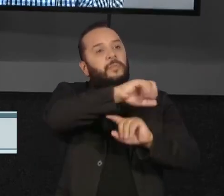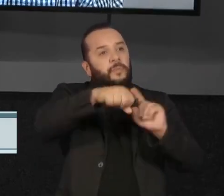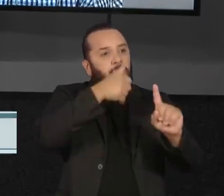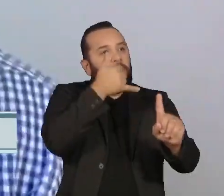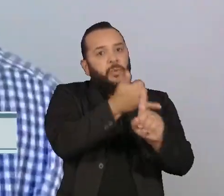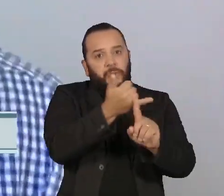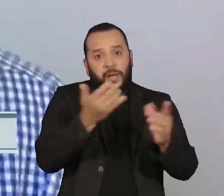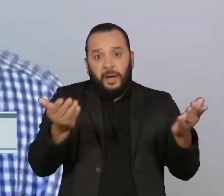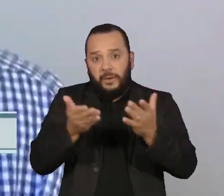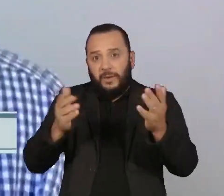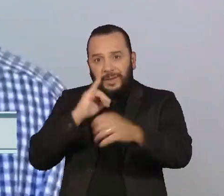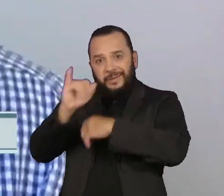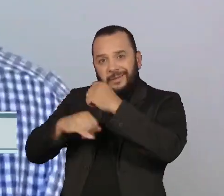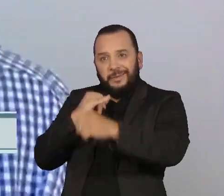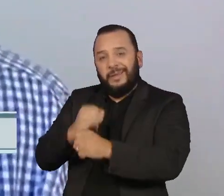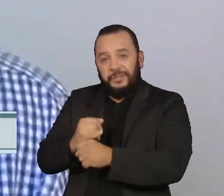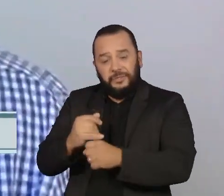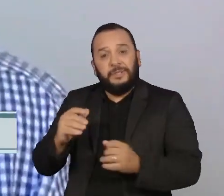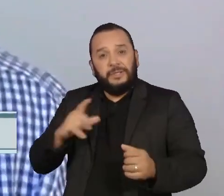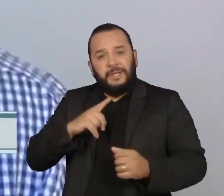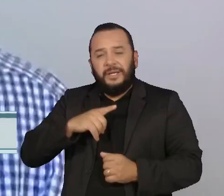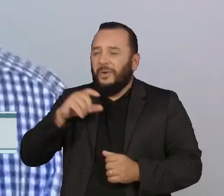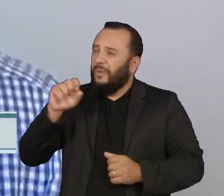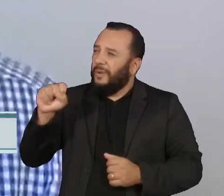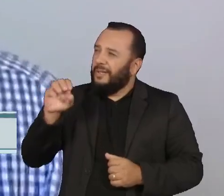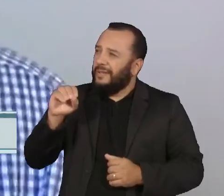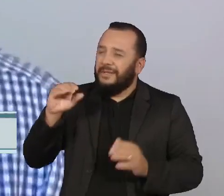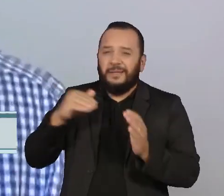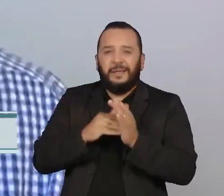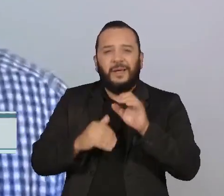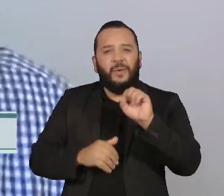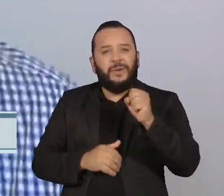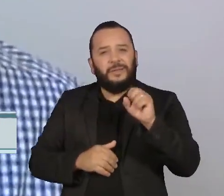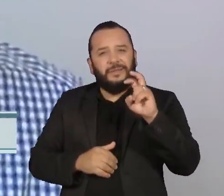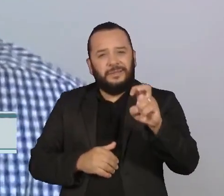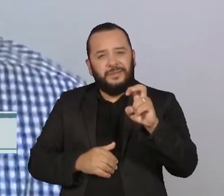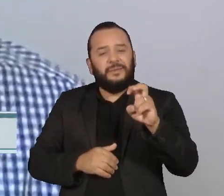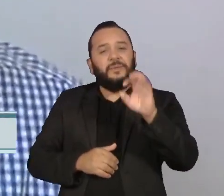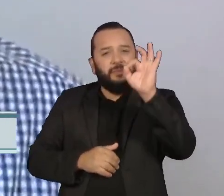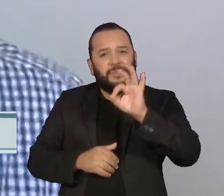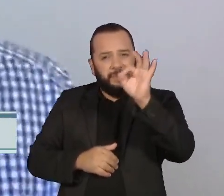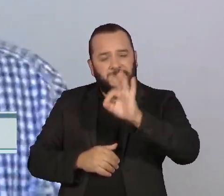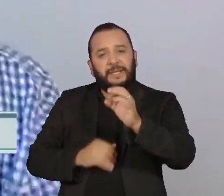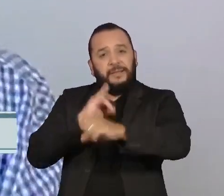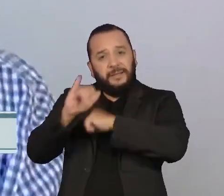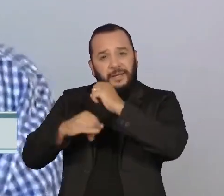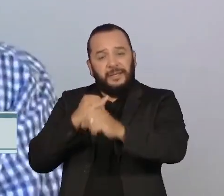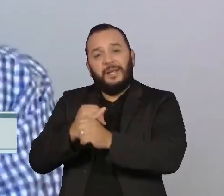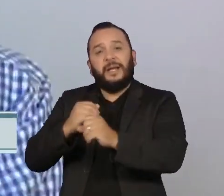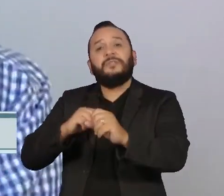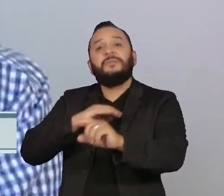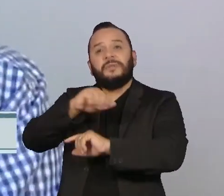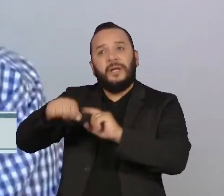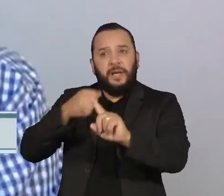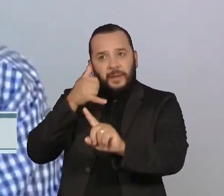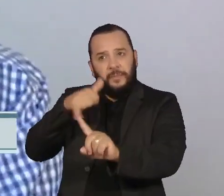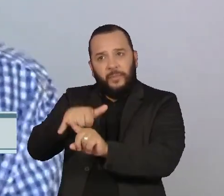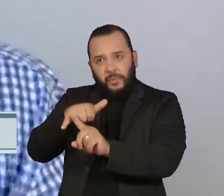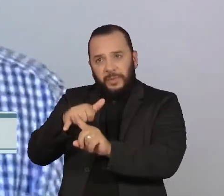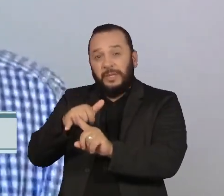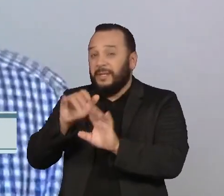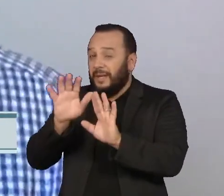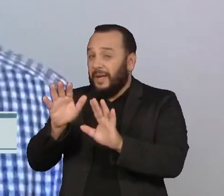o Dr. Oveiros, que apontam que em média 80 a 85% dos casos de cyberbullying estão relacionados ao ambiente